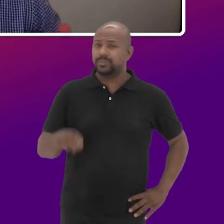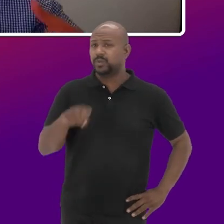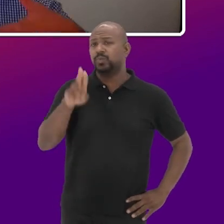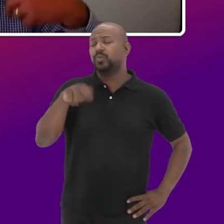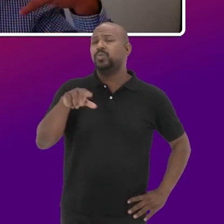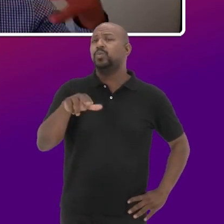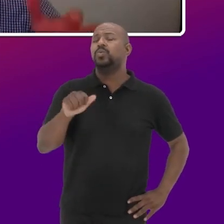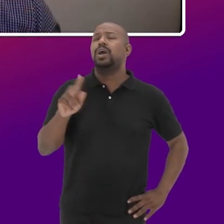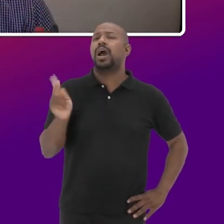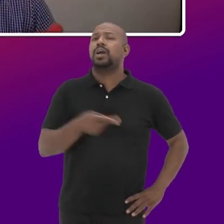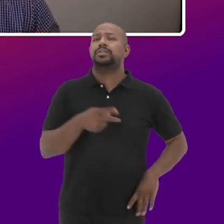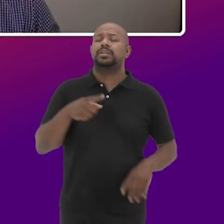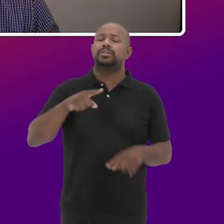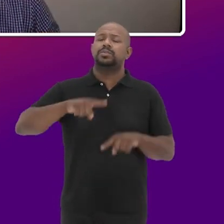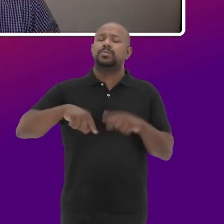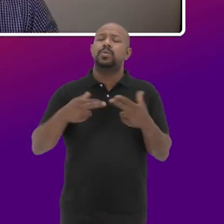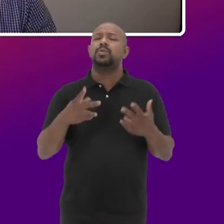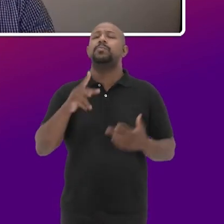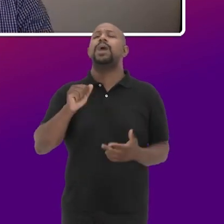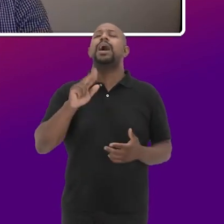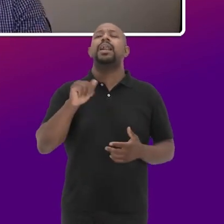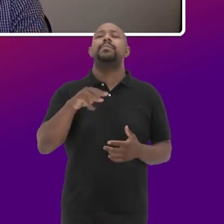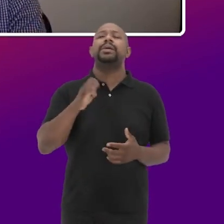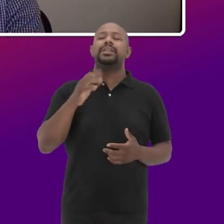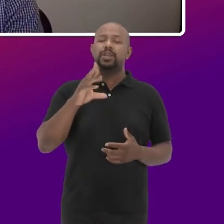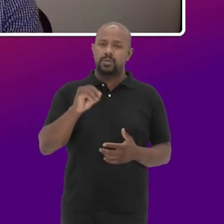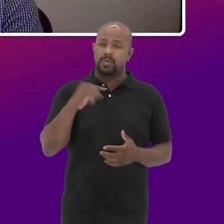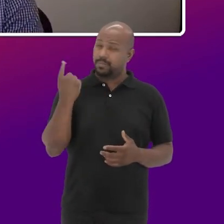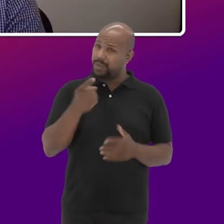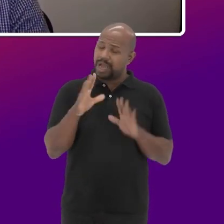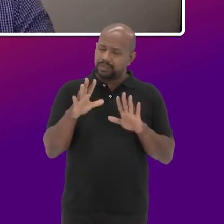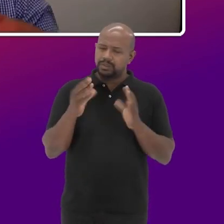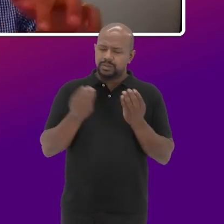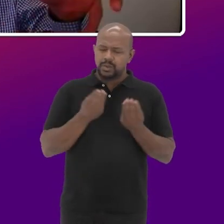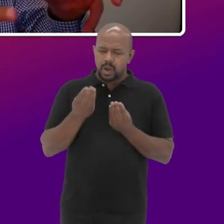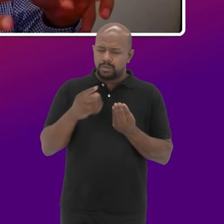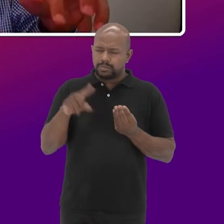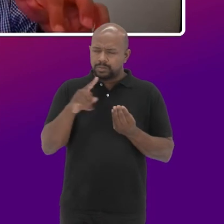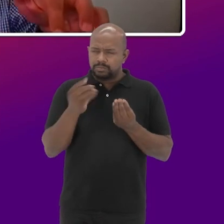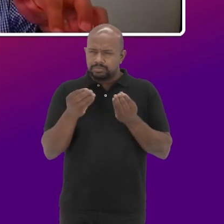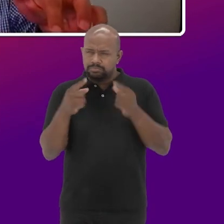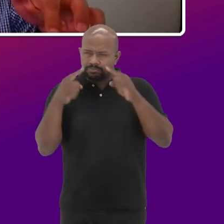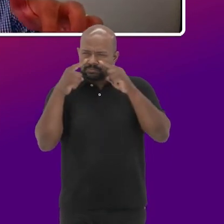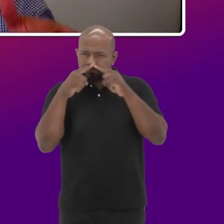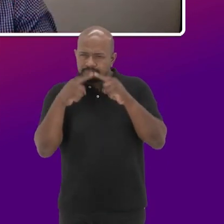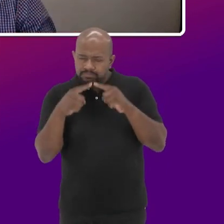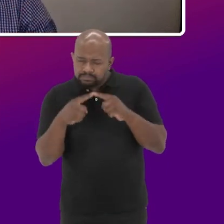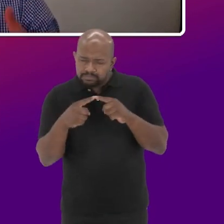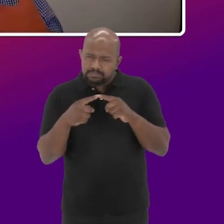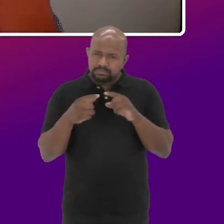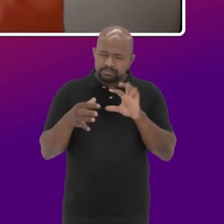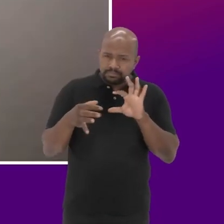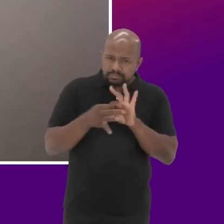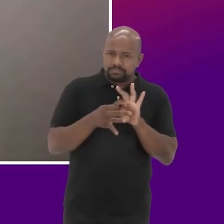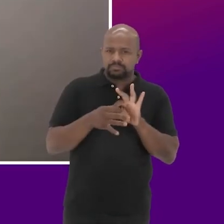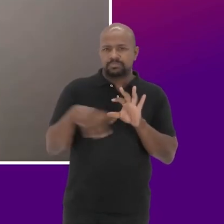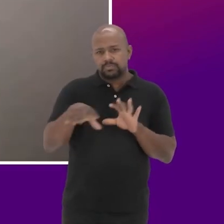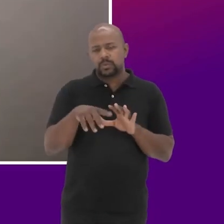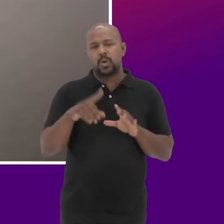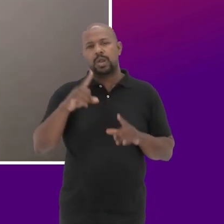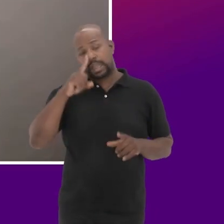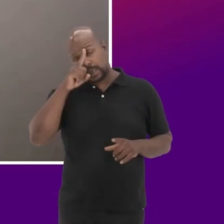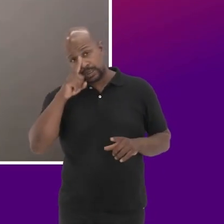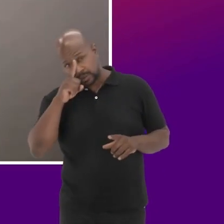Isso não para qualquer tipo de produto paramétrico, mas a maneira como nós as correlações que nós apresentamos